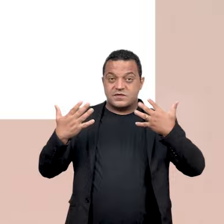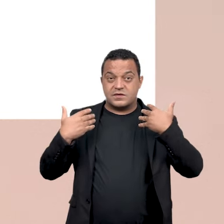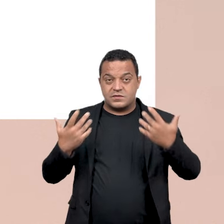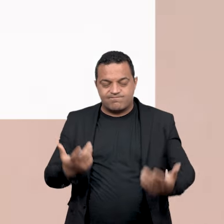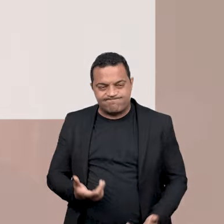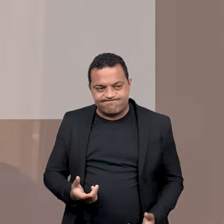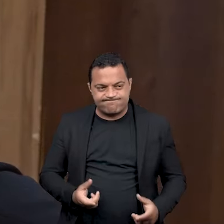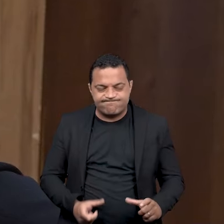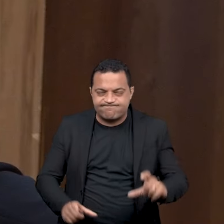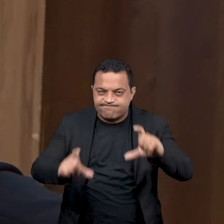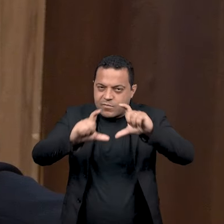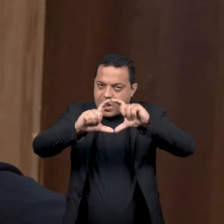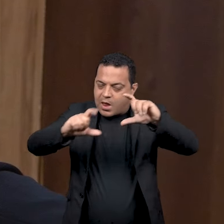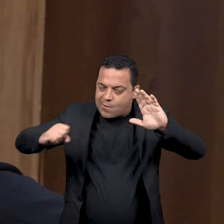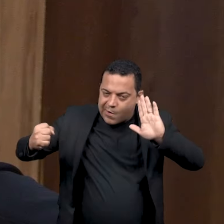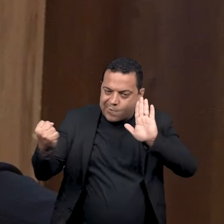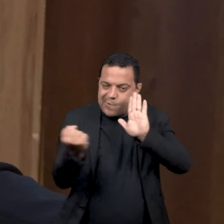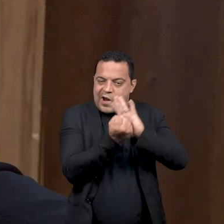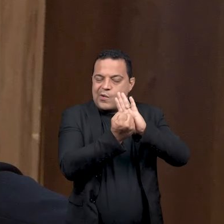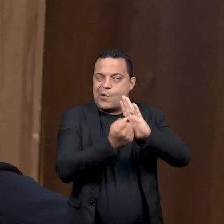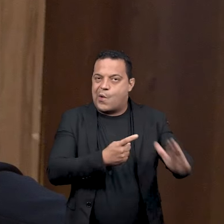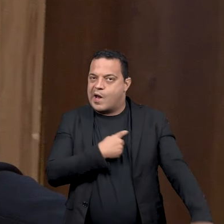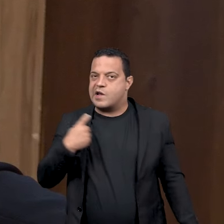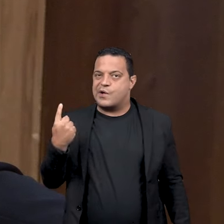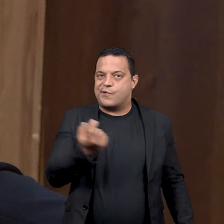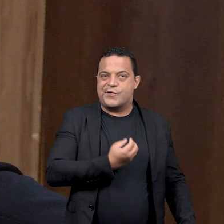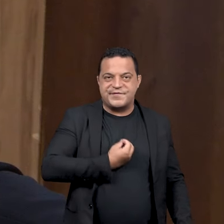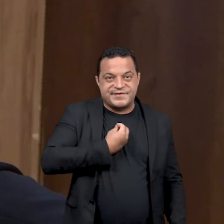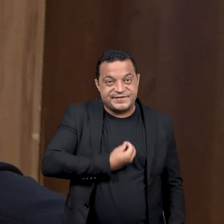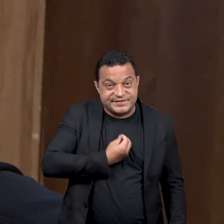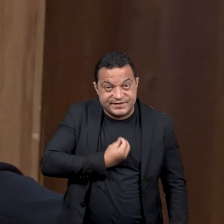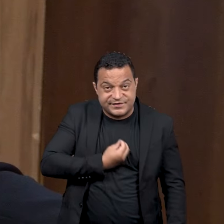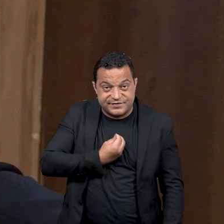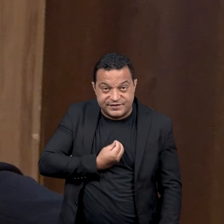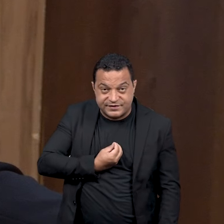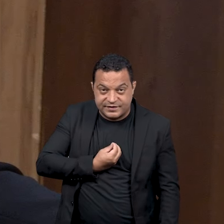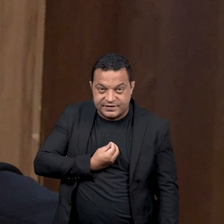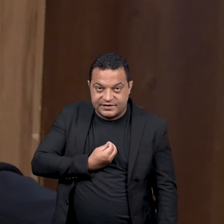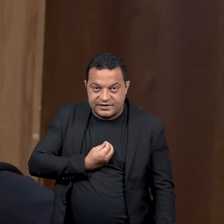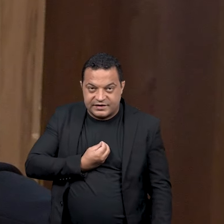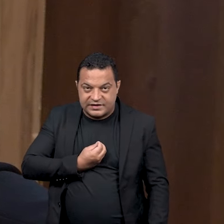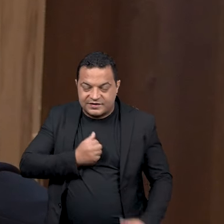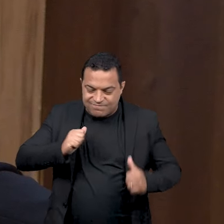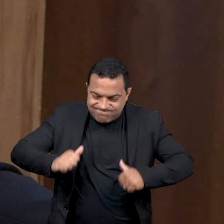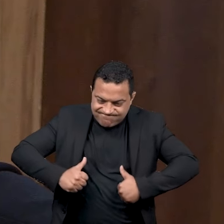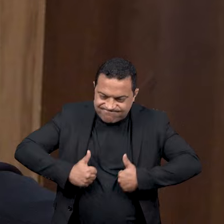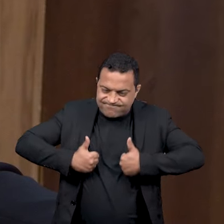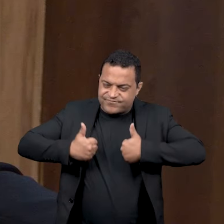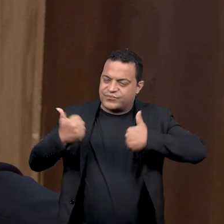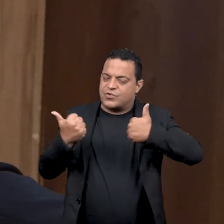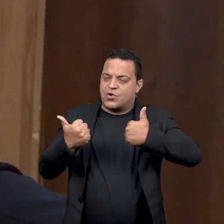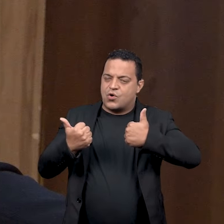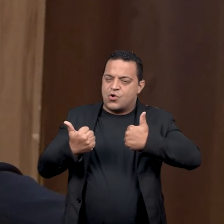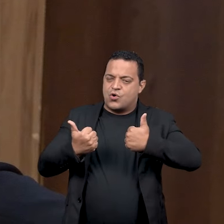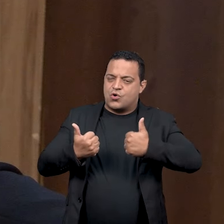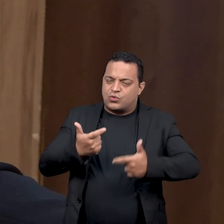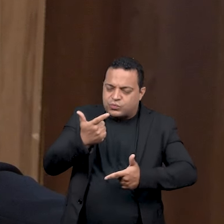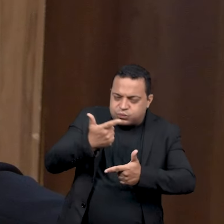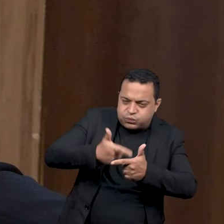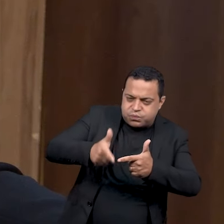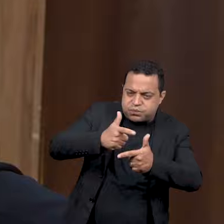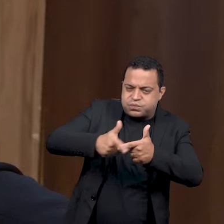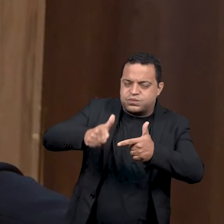deserto. Um lema que marcou a nossa vida e marcou como um renovo realmente no meio do